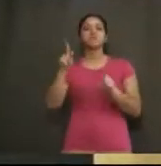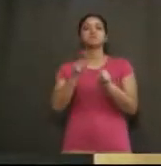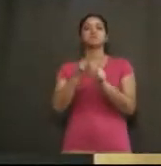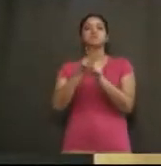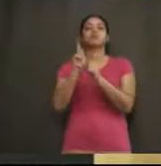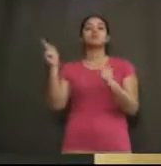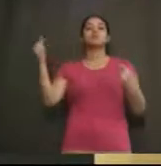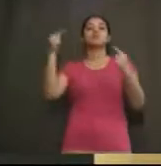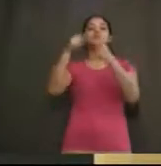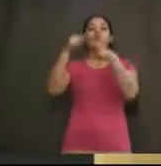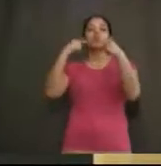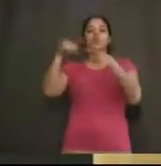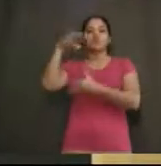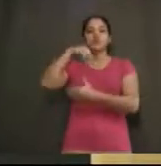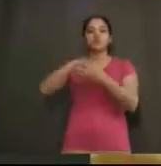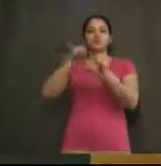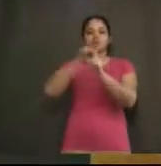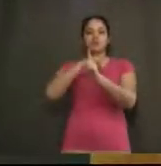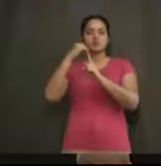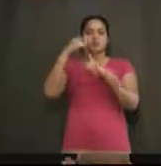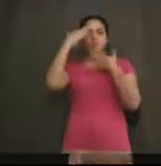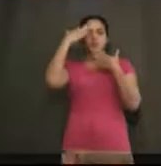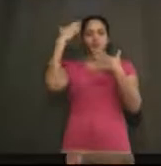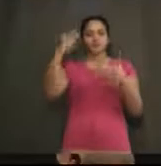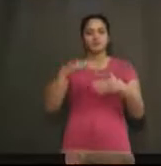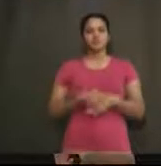política na sociedade. Muito obrigado.